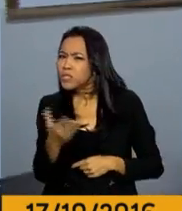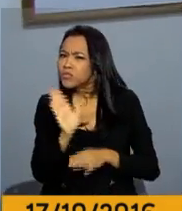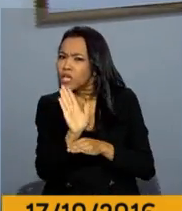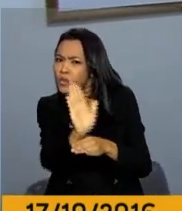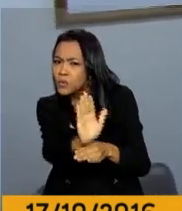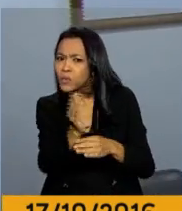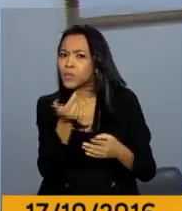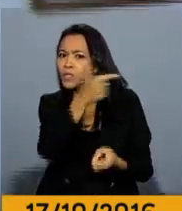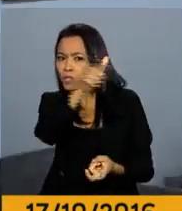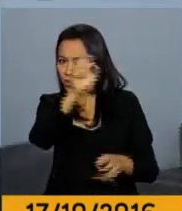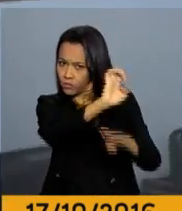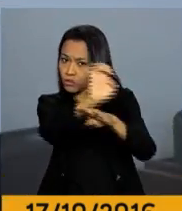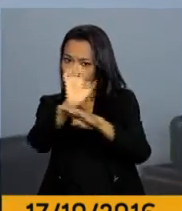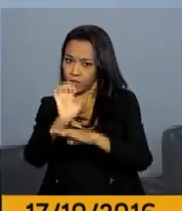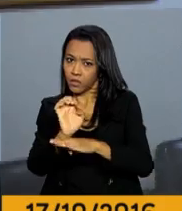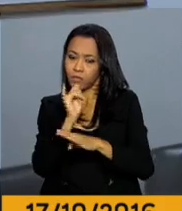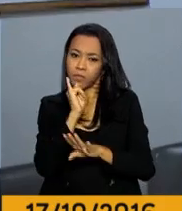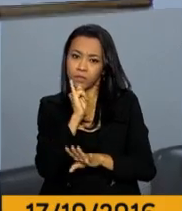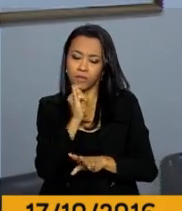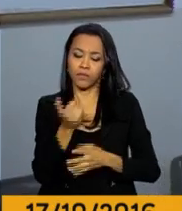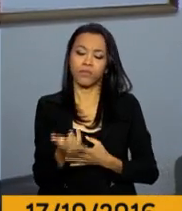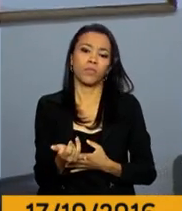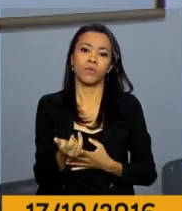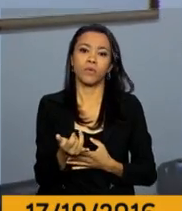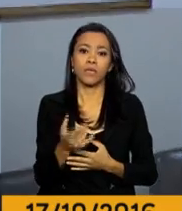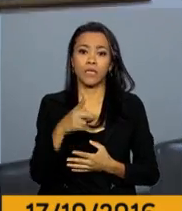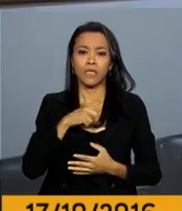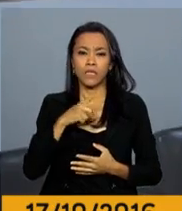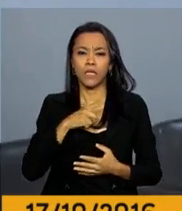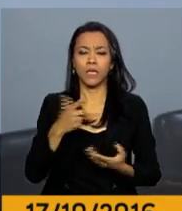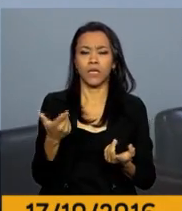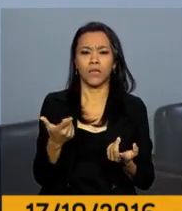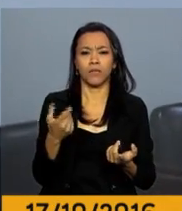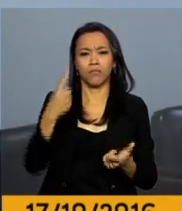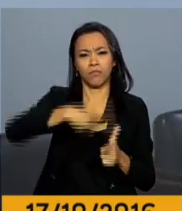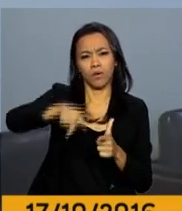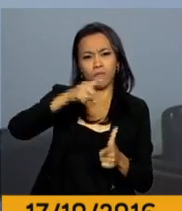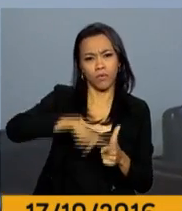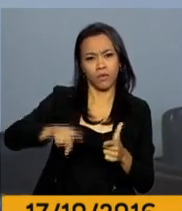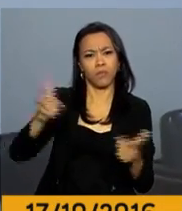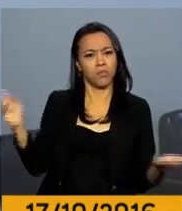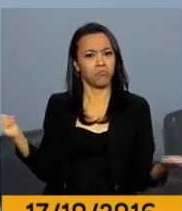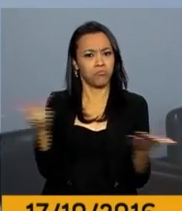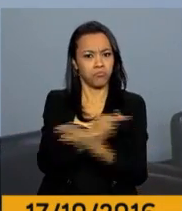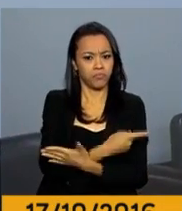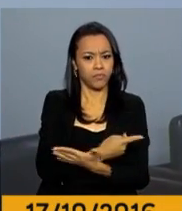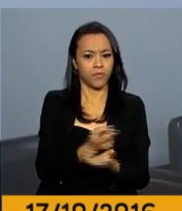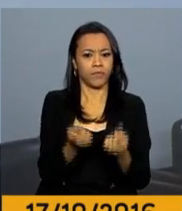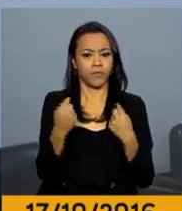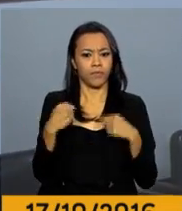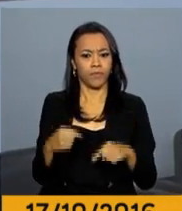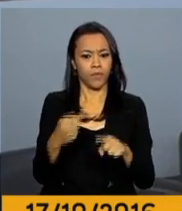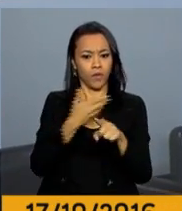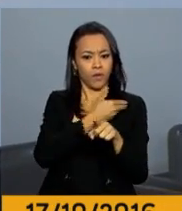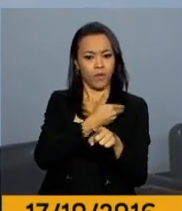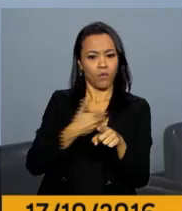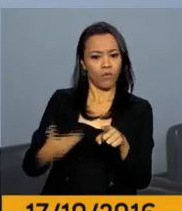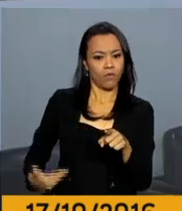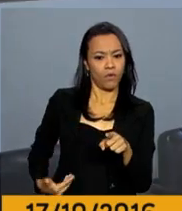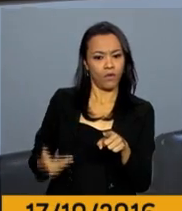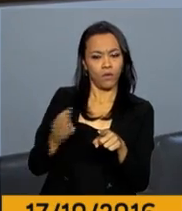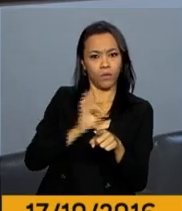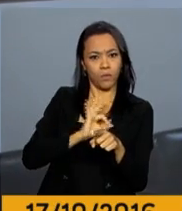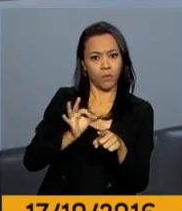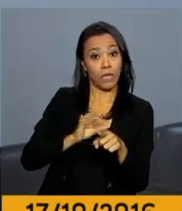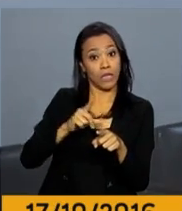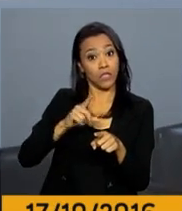do Estado efetivo, por exemplo, dizer que tem calamidade, que pode ter calamidade por conta disso? O Estado não veio ainda, nós tivemos o